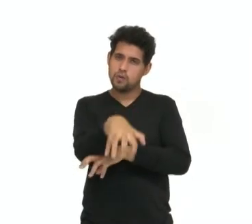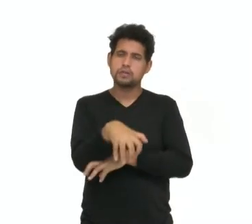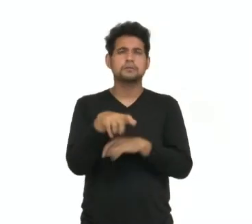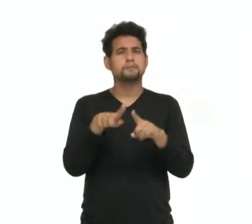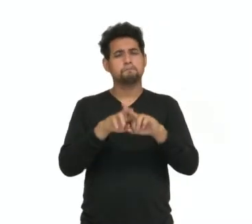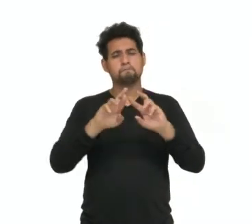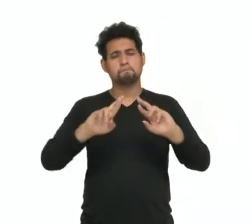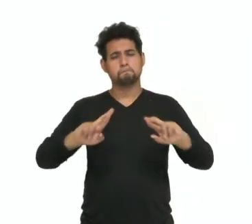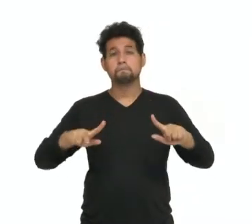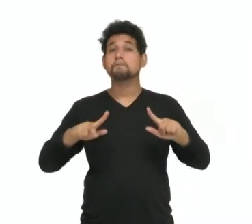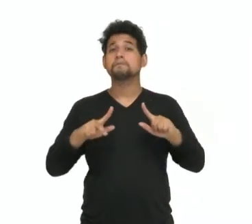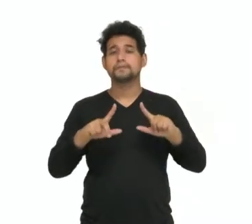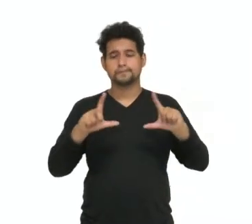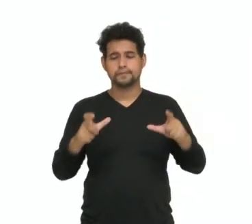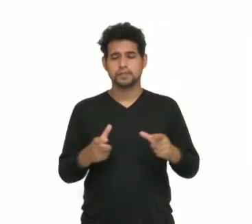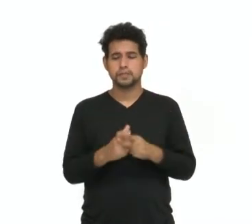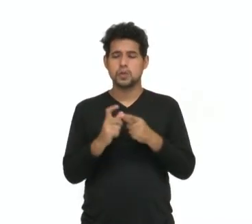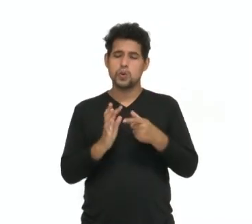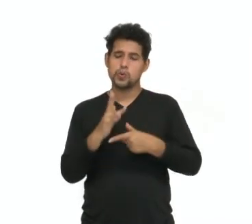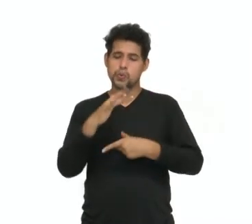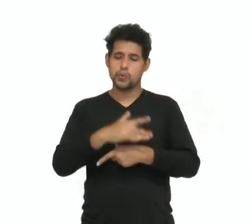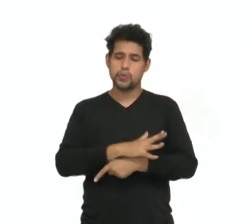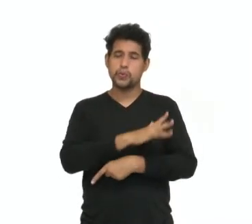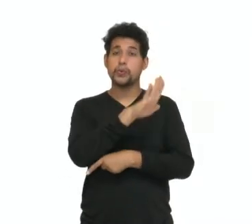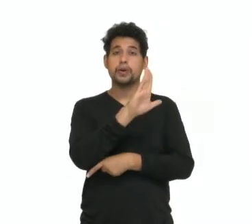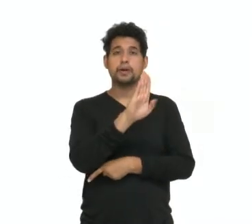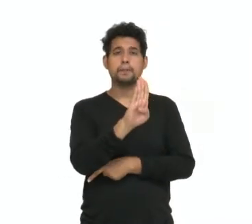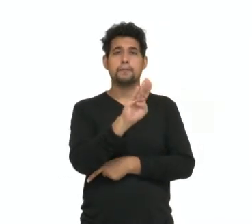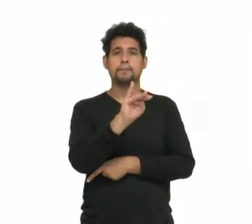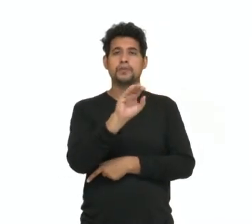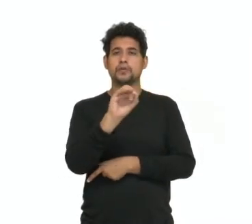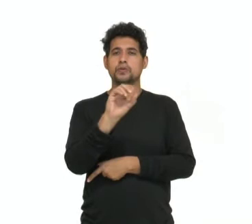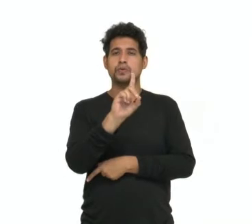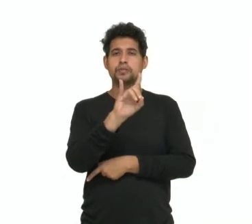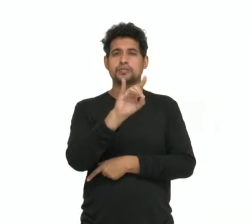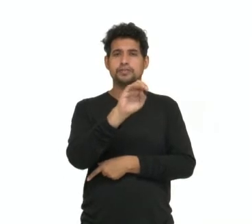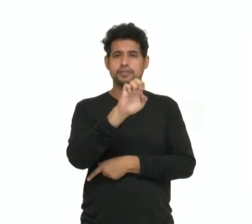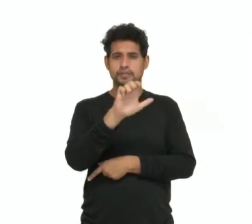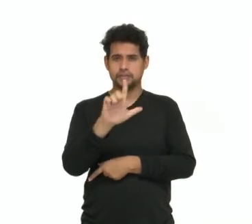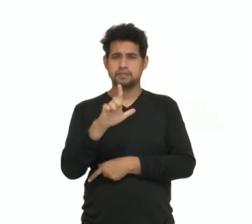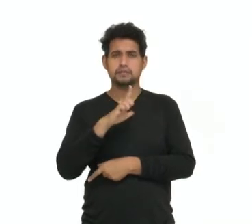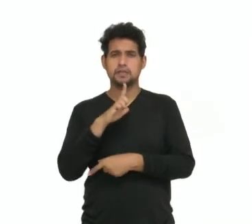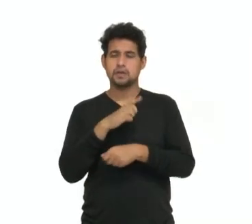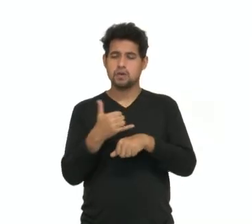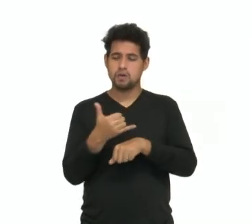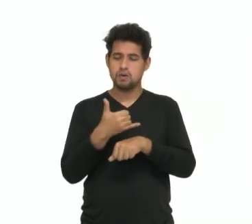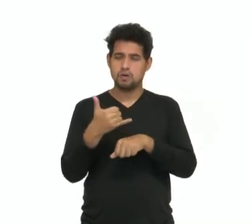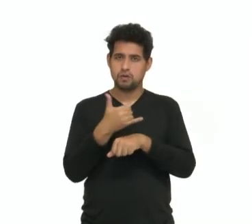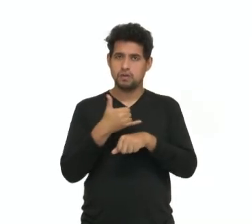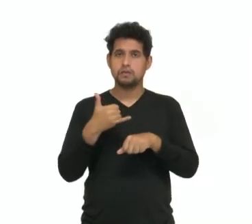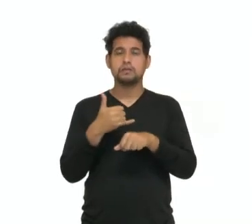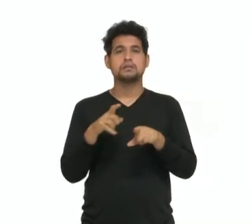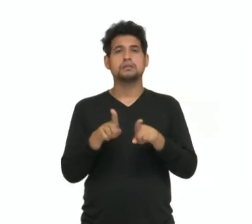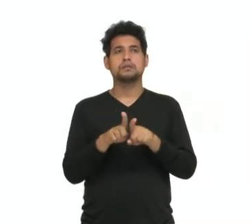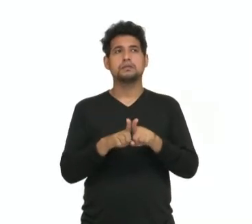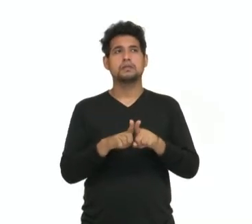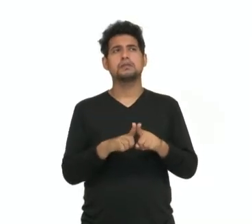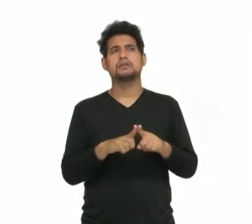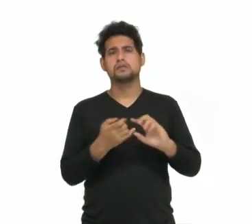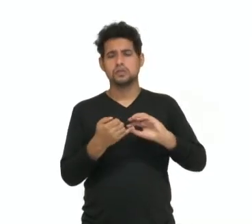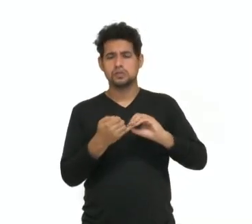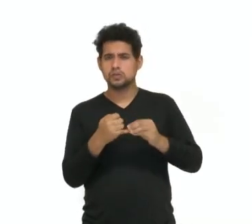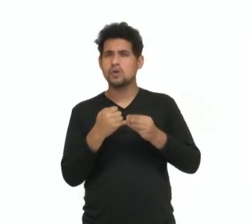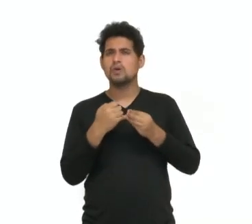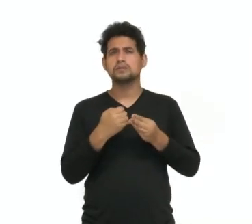quantidade muito baixa de poluentes. O biodiesel ele é obtido por meio de óleos vegetais tais como mamona, soja,